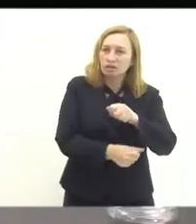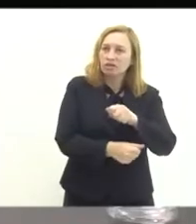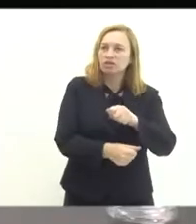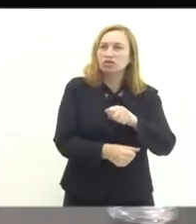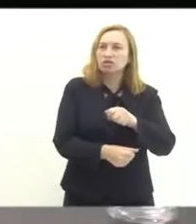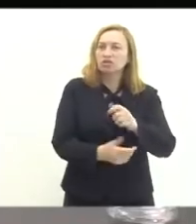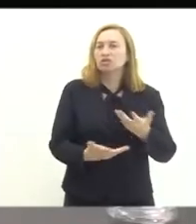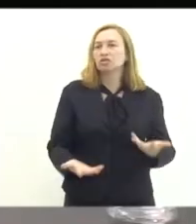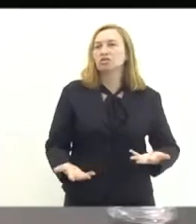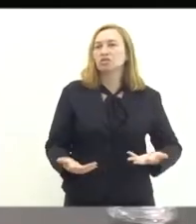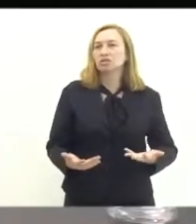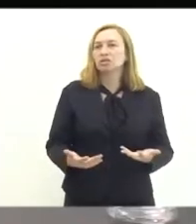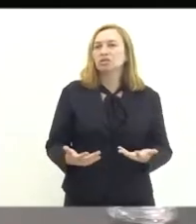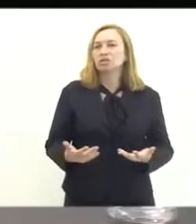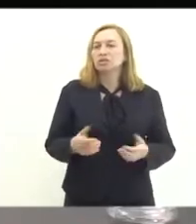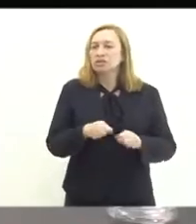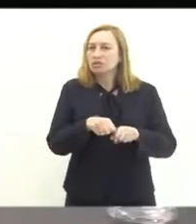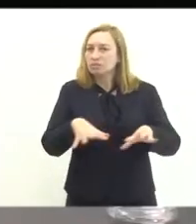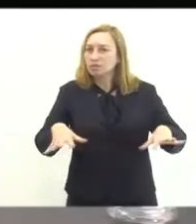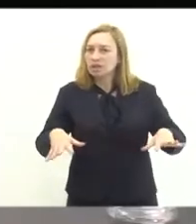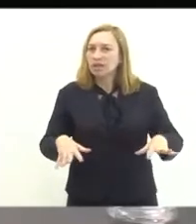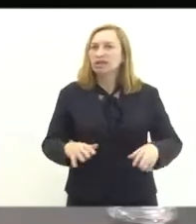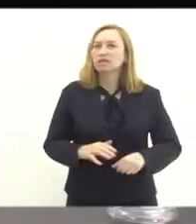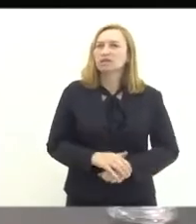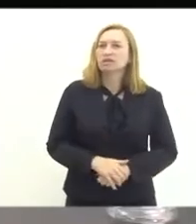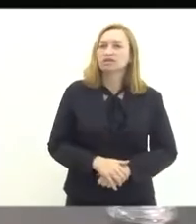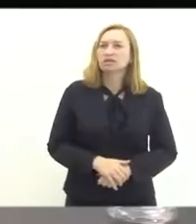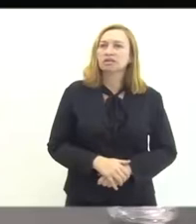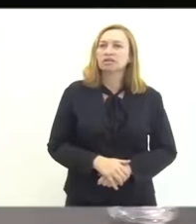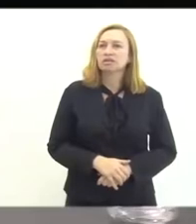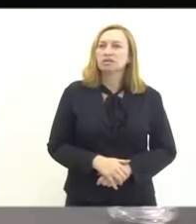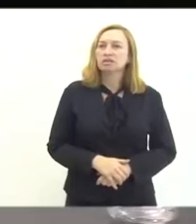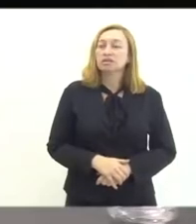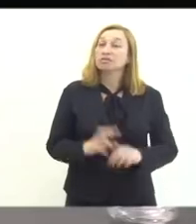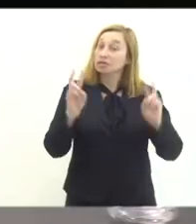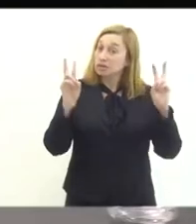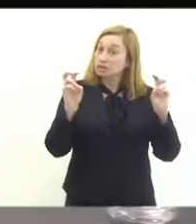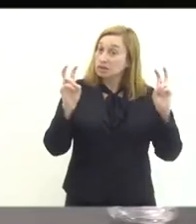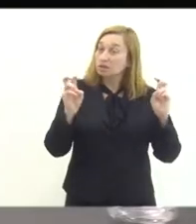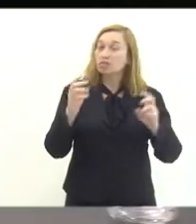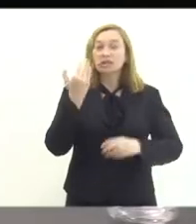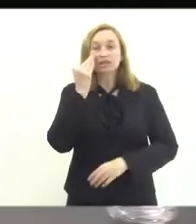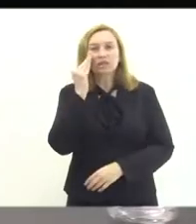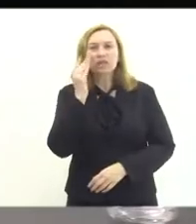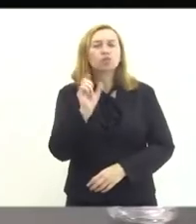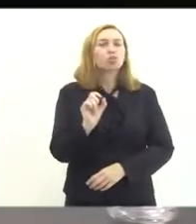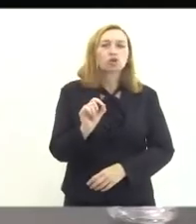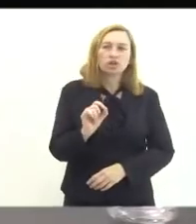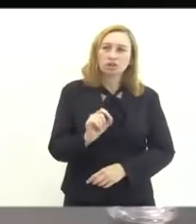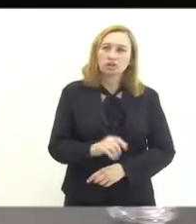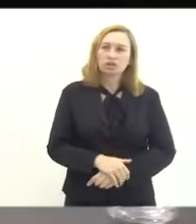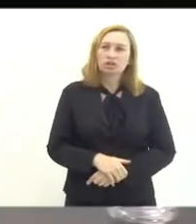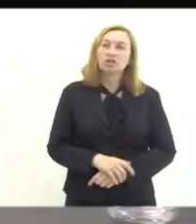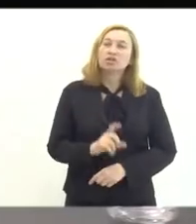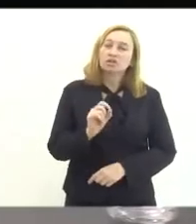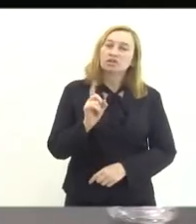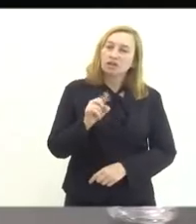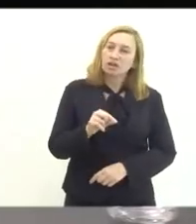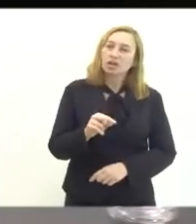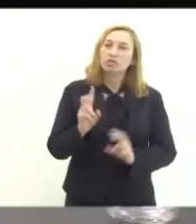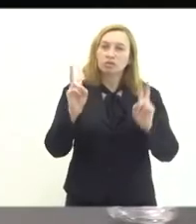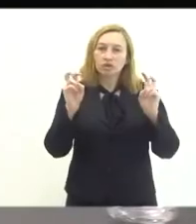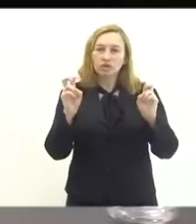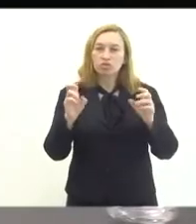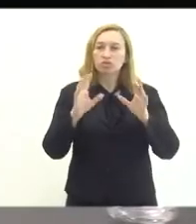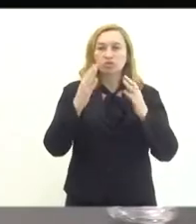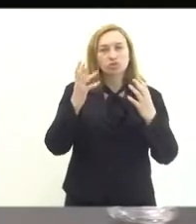de forma bastante ampliada é nessa temática o que já é uma situação